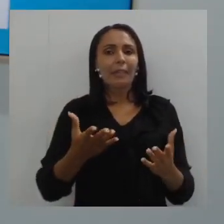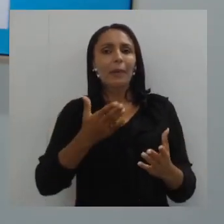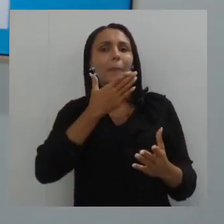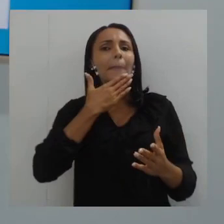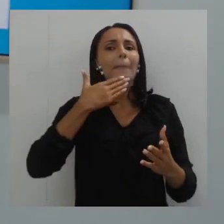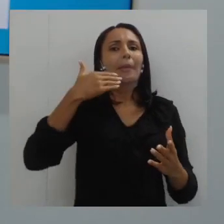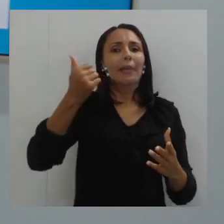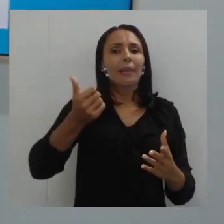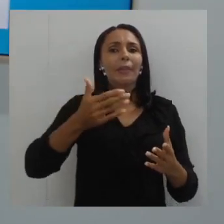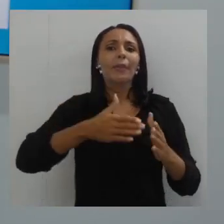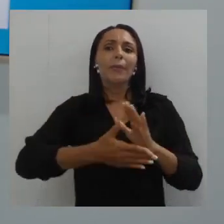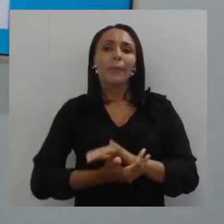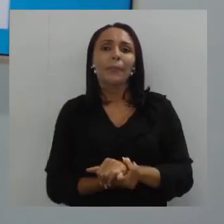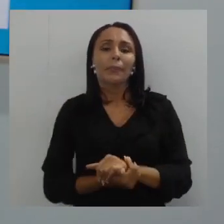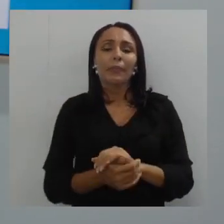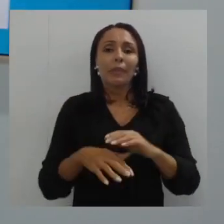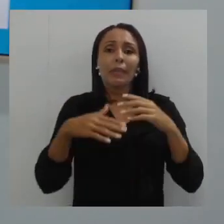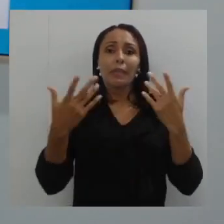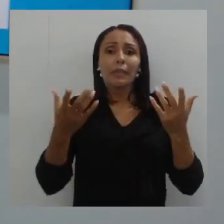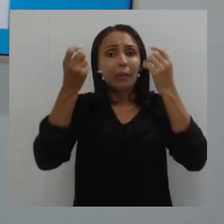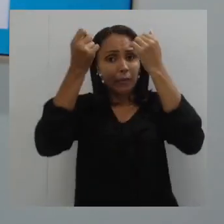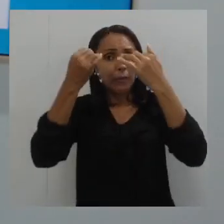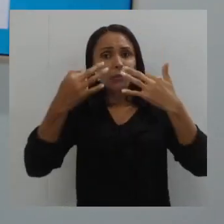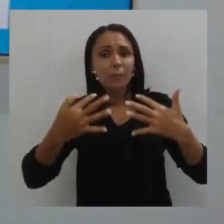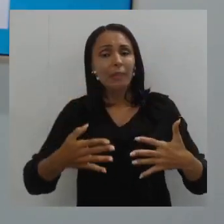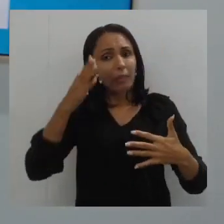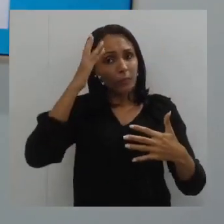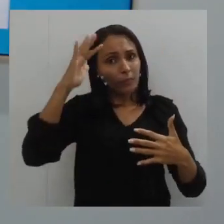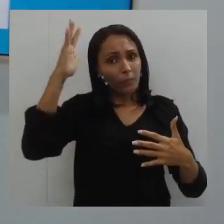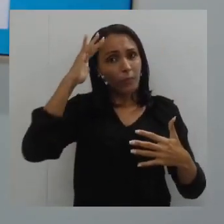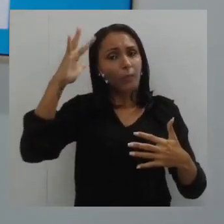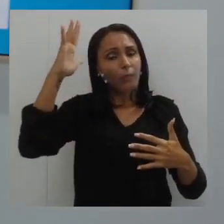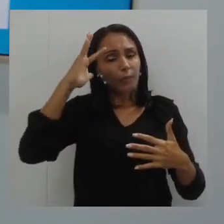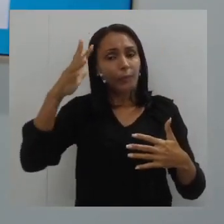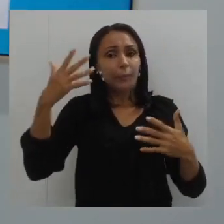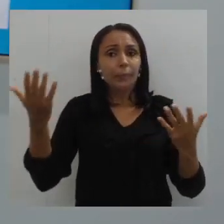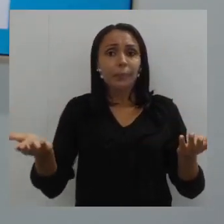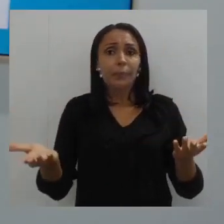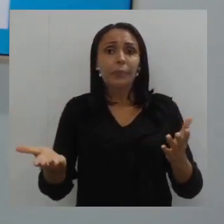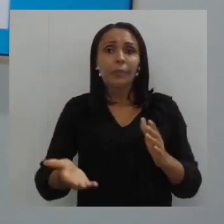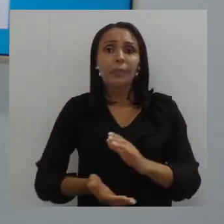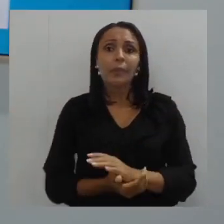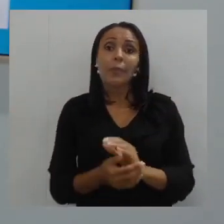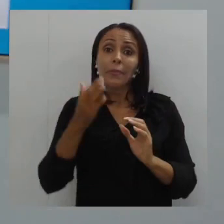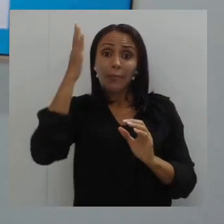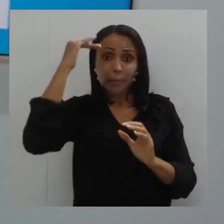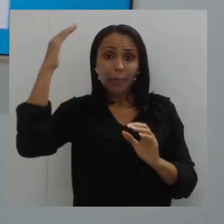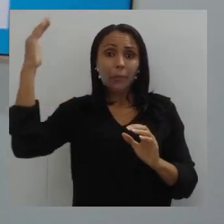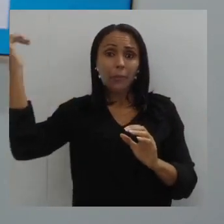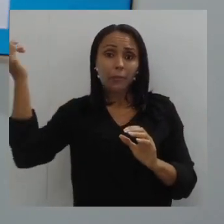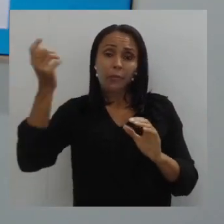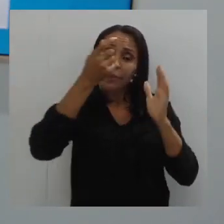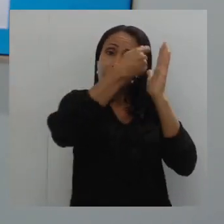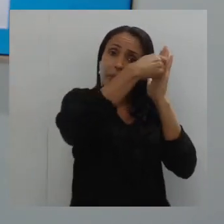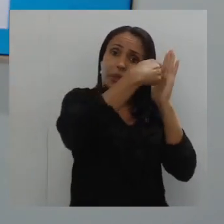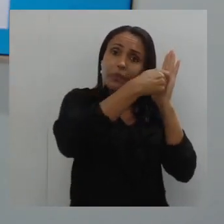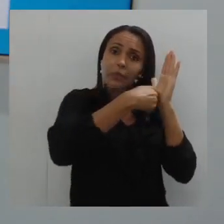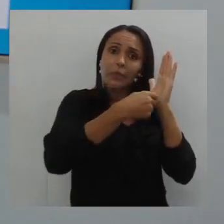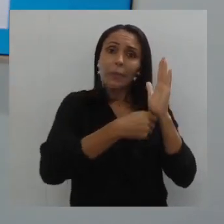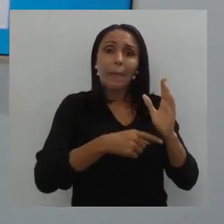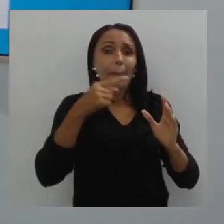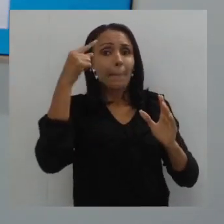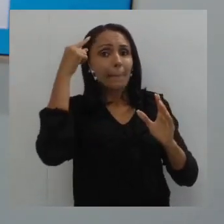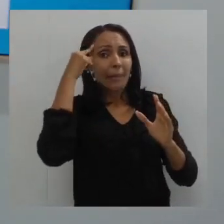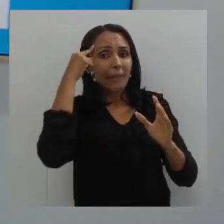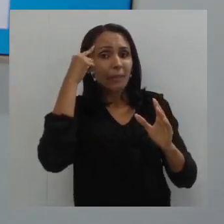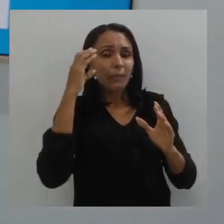pouquinho sobre René Descartes para que vocês possam conhecê-lo. Ele é um filósofo, é o famoso autor daquela frase penso,